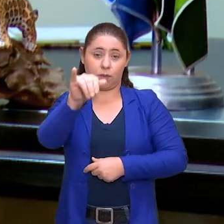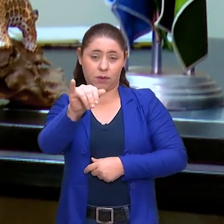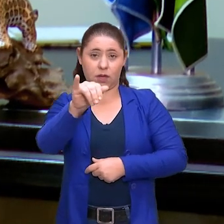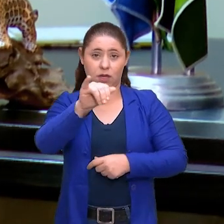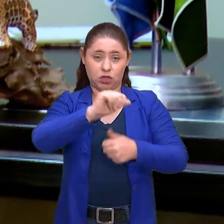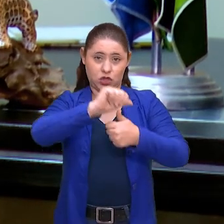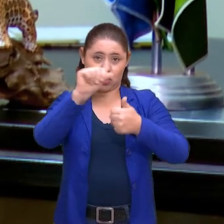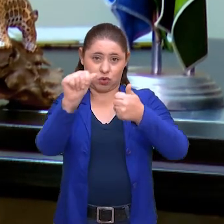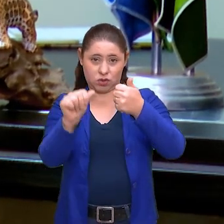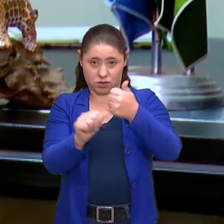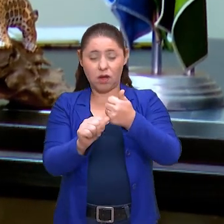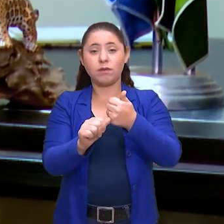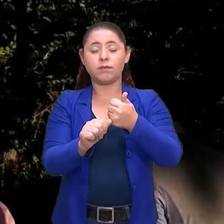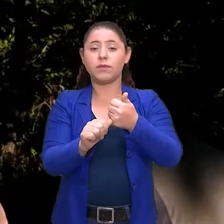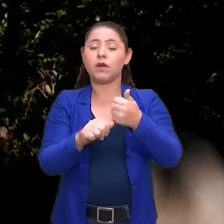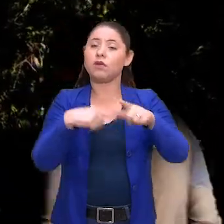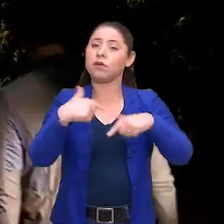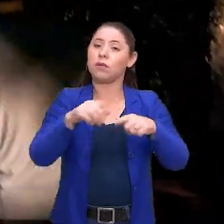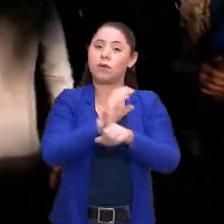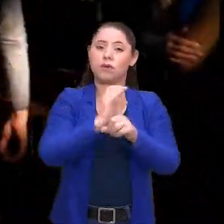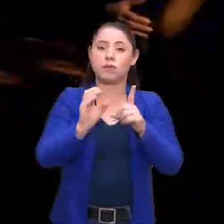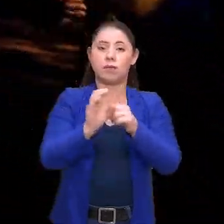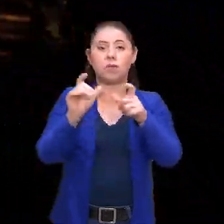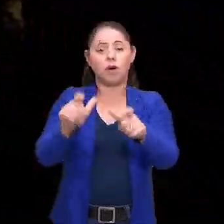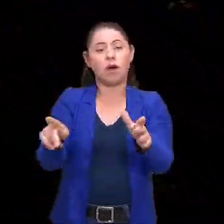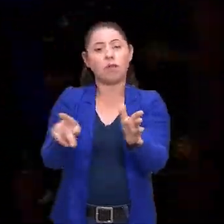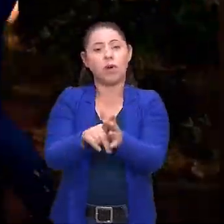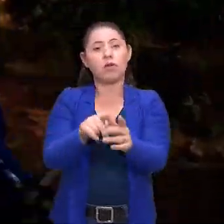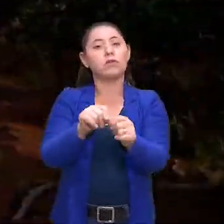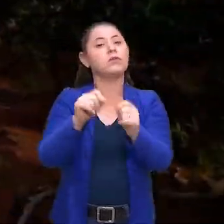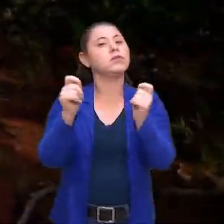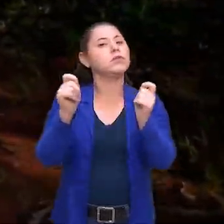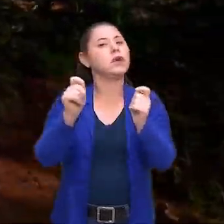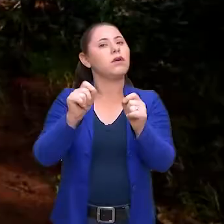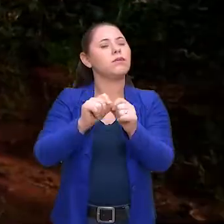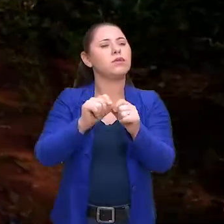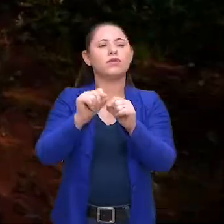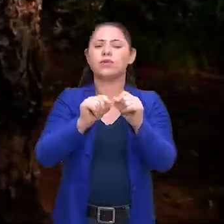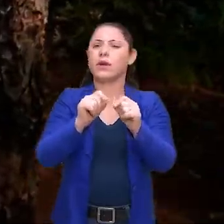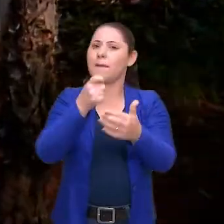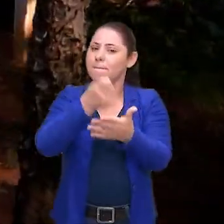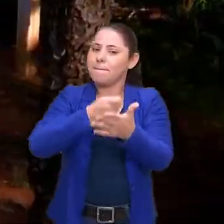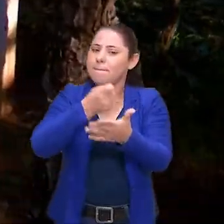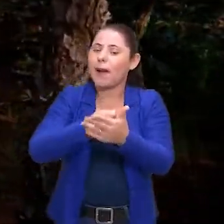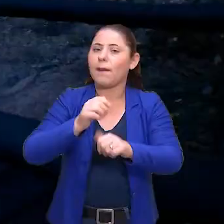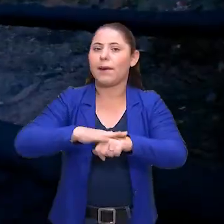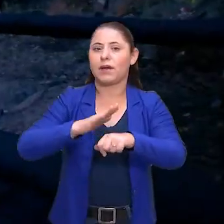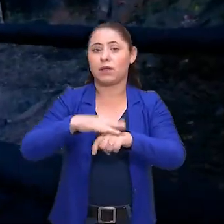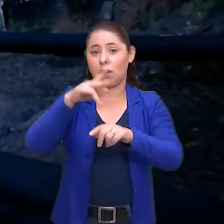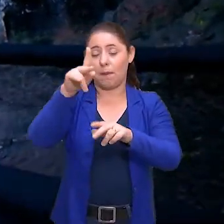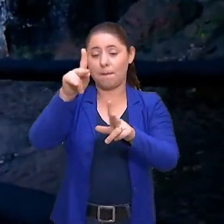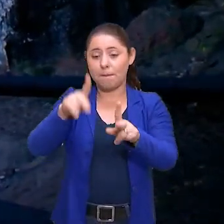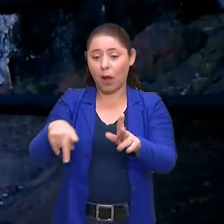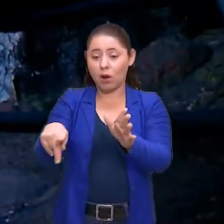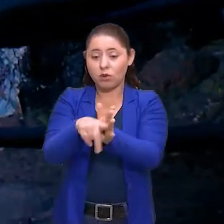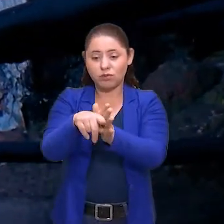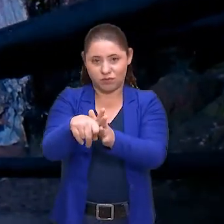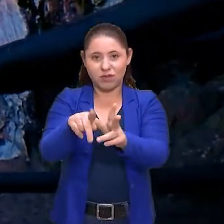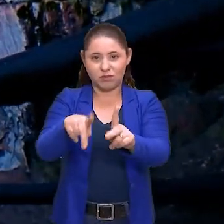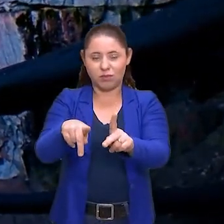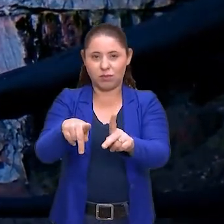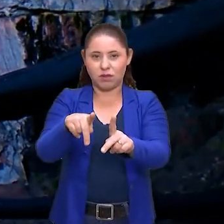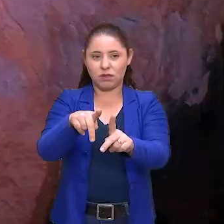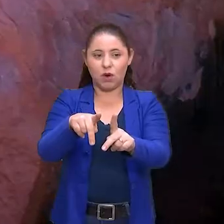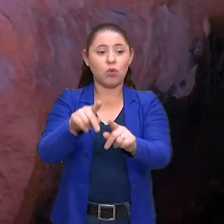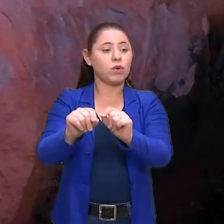Dalmi Crisóstomo da Silva, esse trabalho com a comunidade local deve ser intensificado para que os próprios